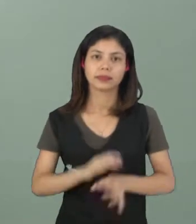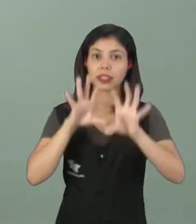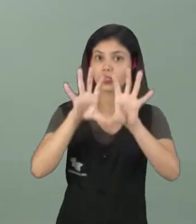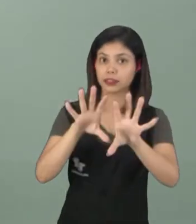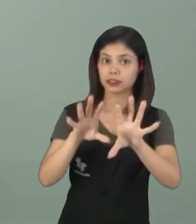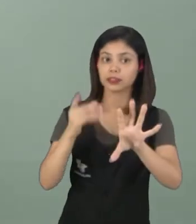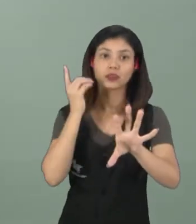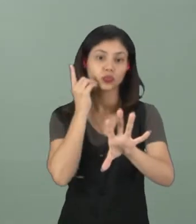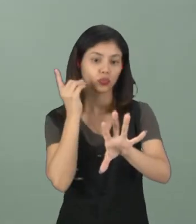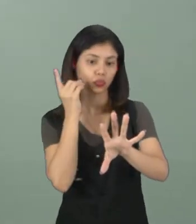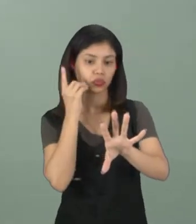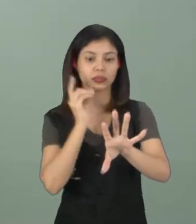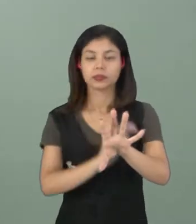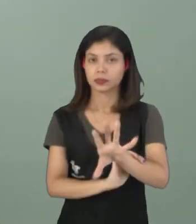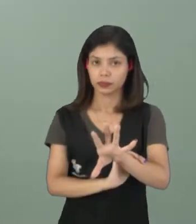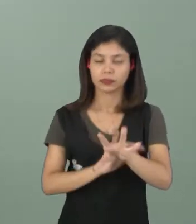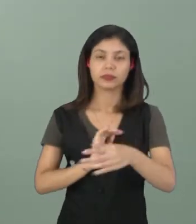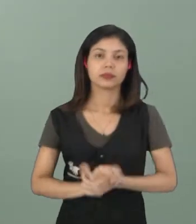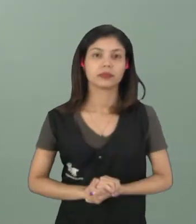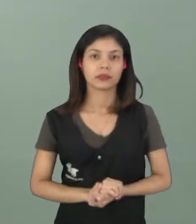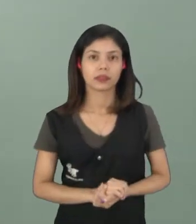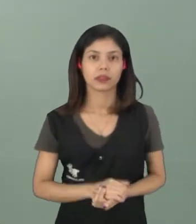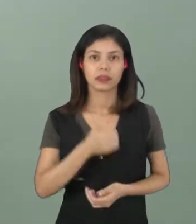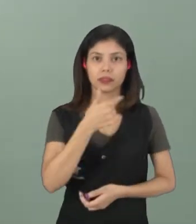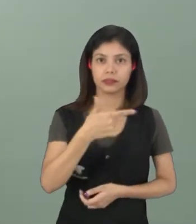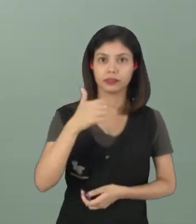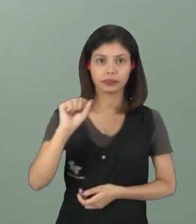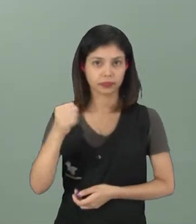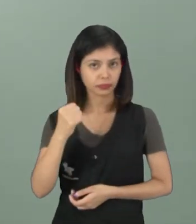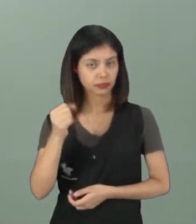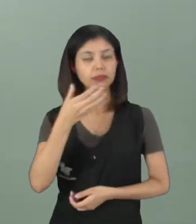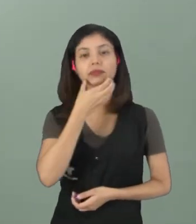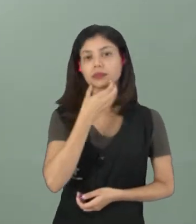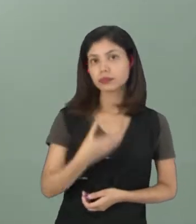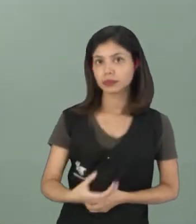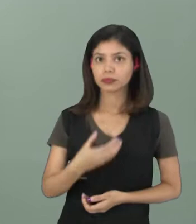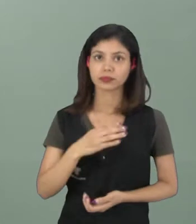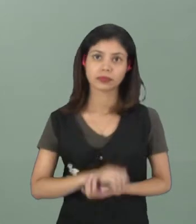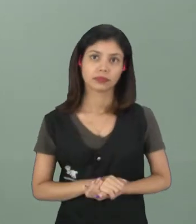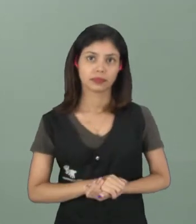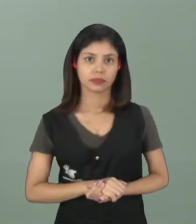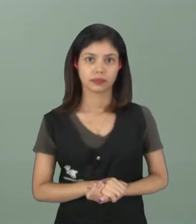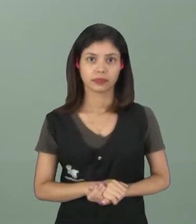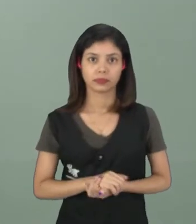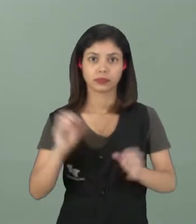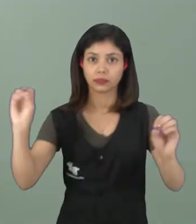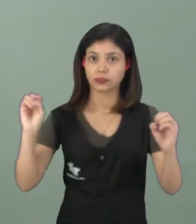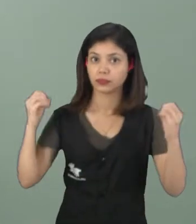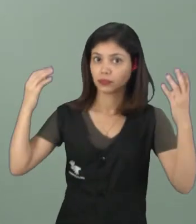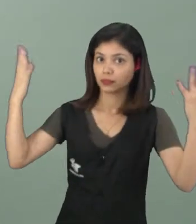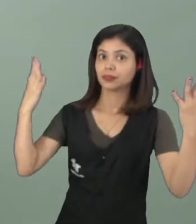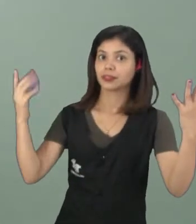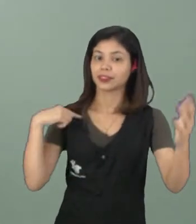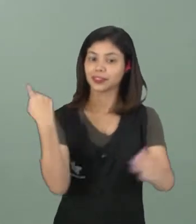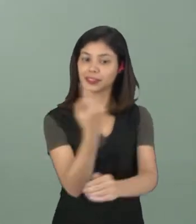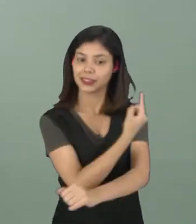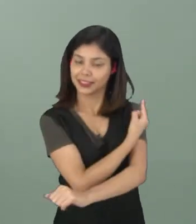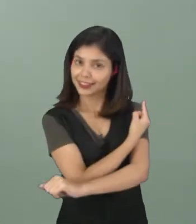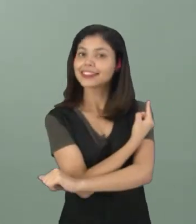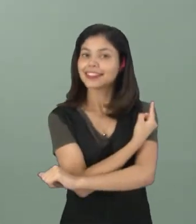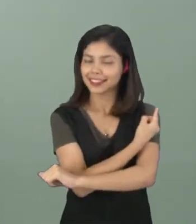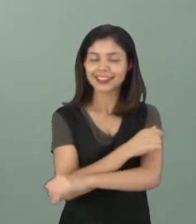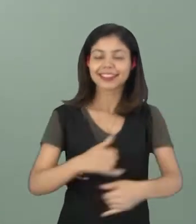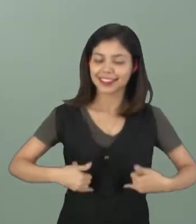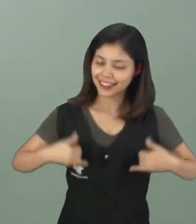nesse dia é dia vinte e oito de dezembro é comemorado o aniversário da nossa